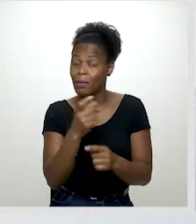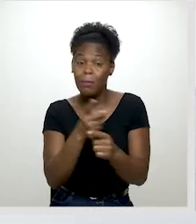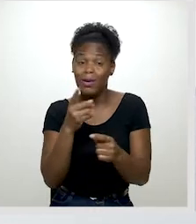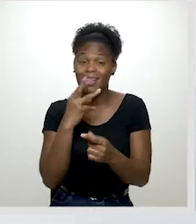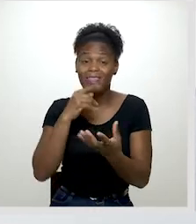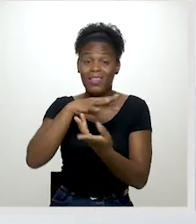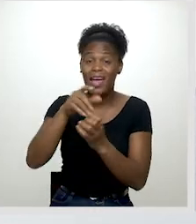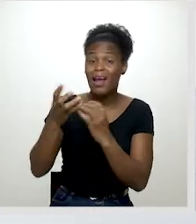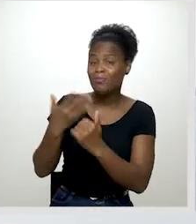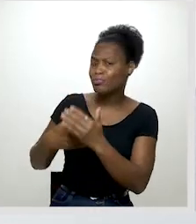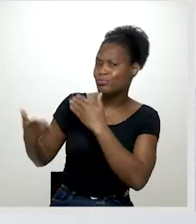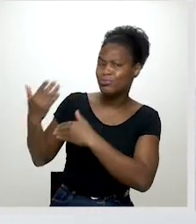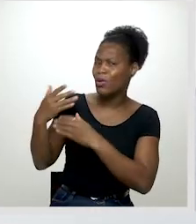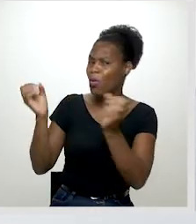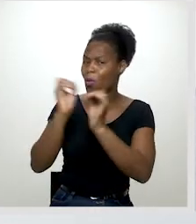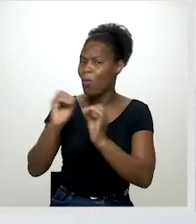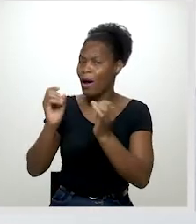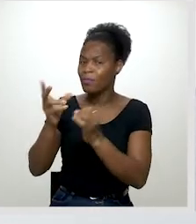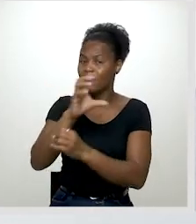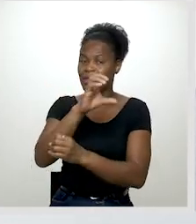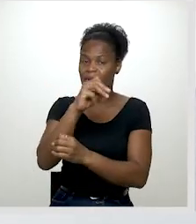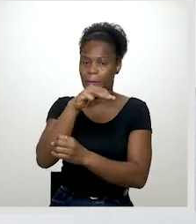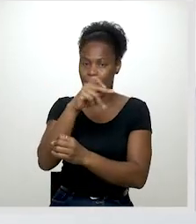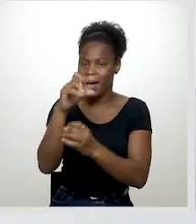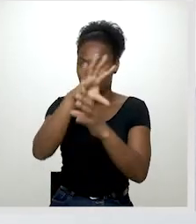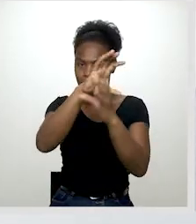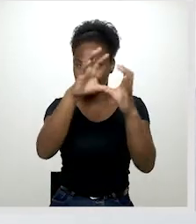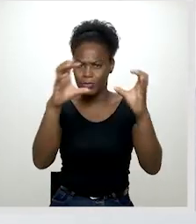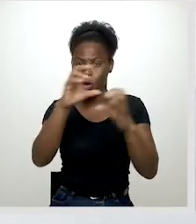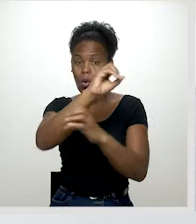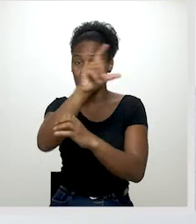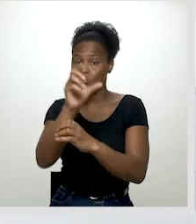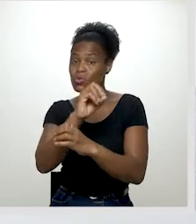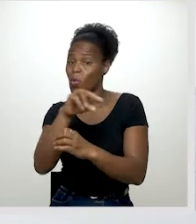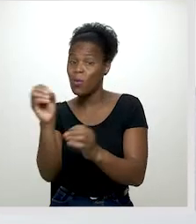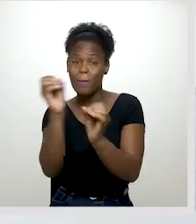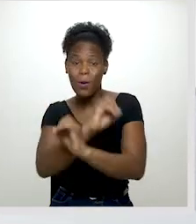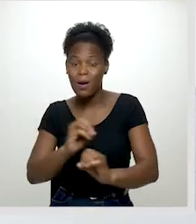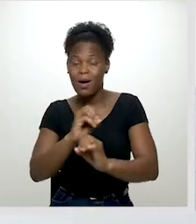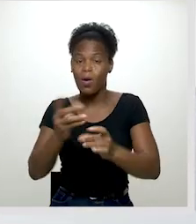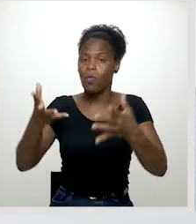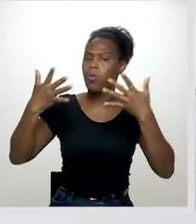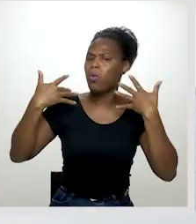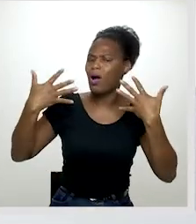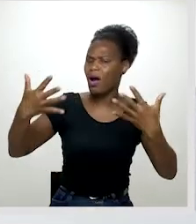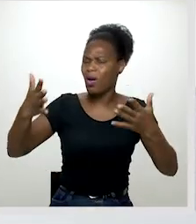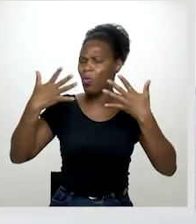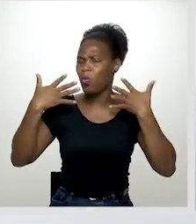o calor emitido ou libertado pelos vulcões para a